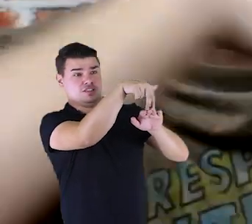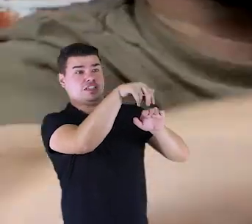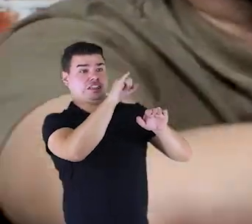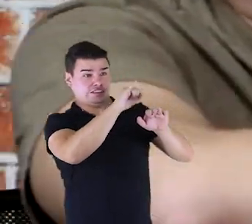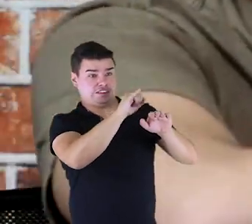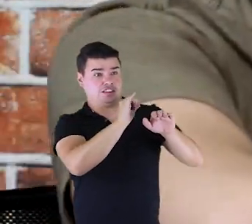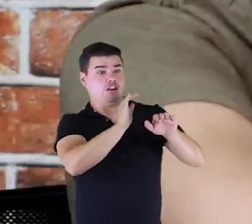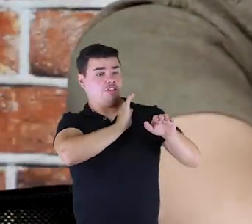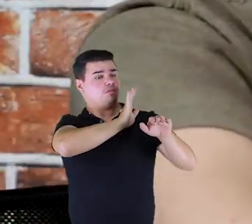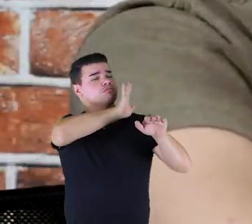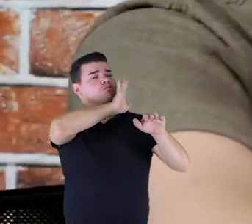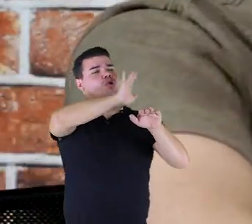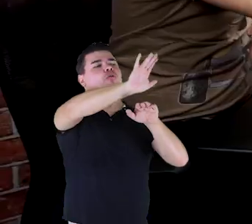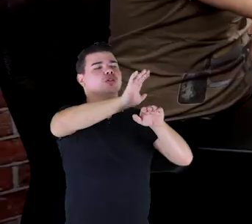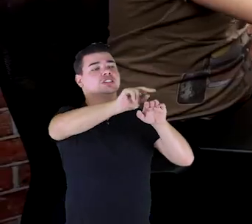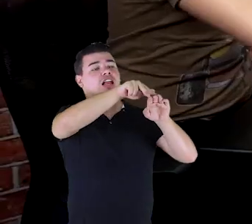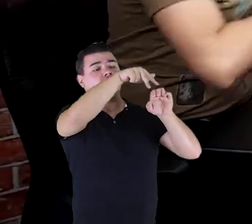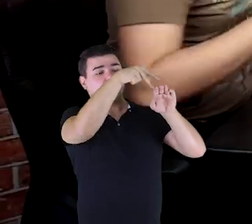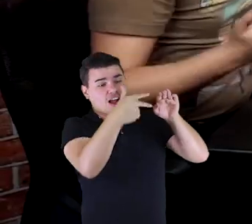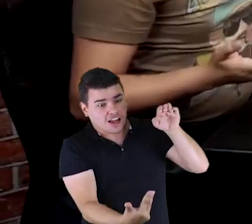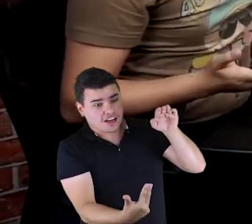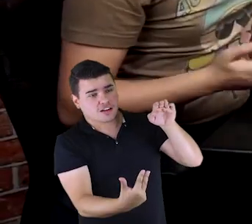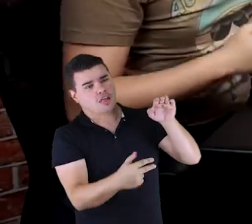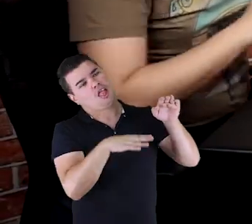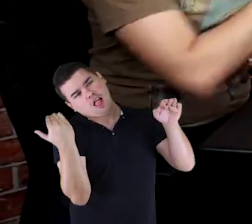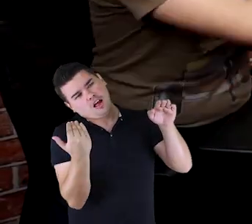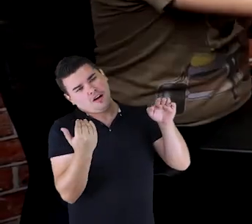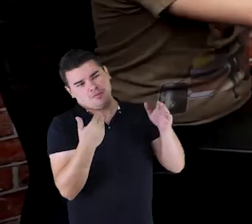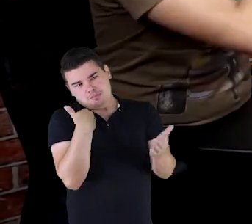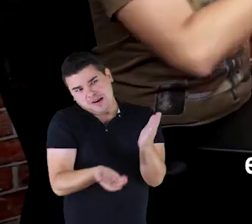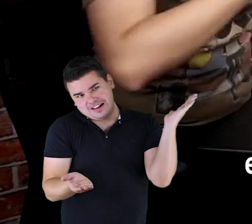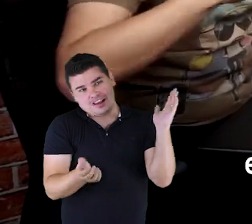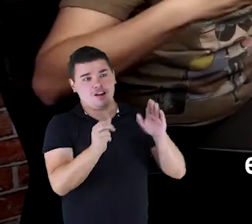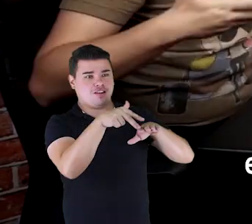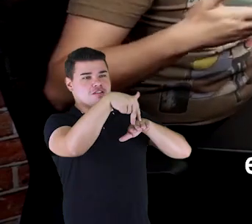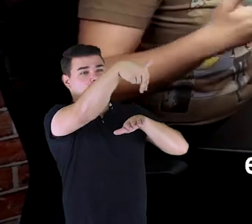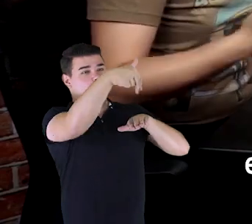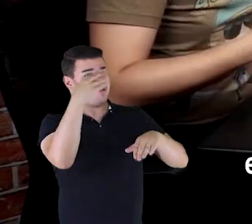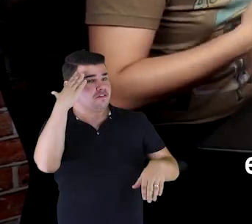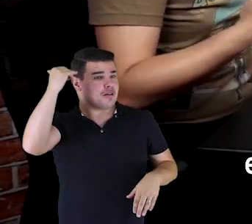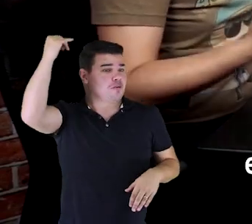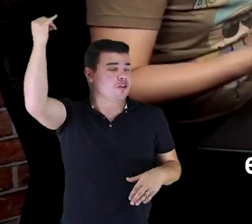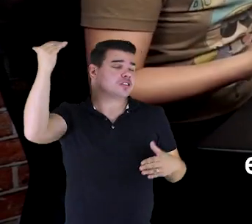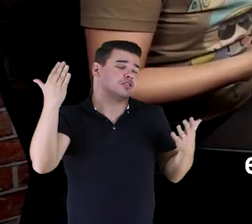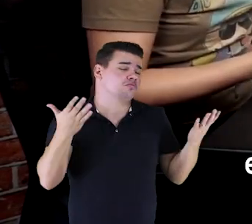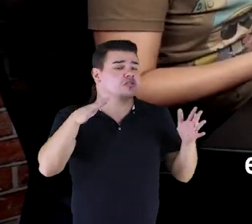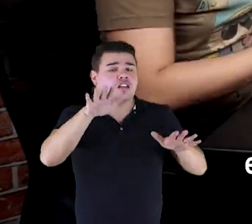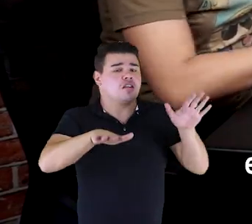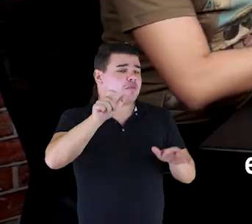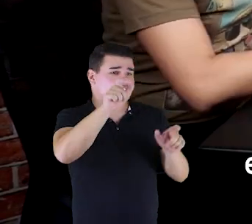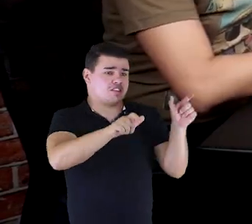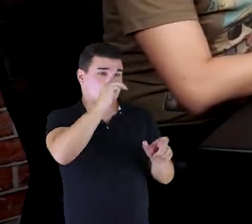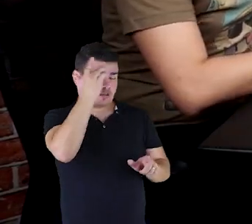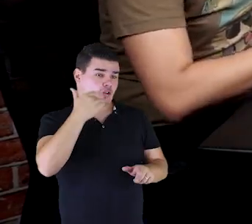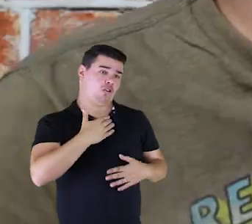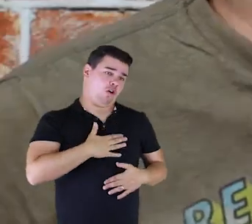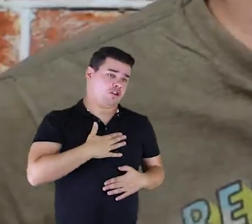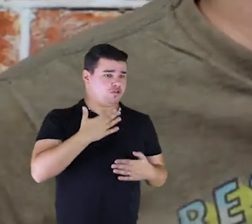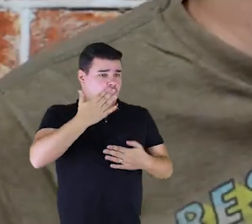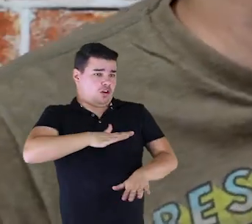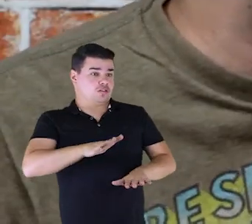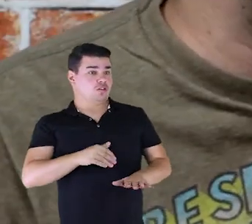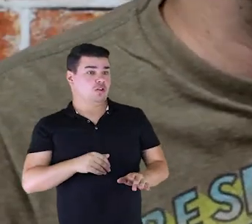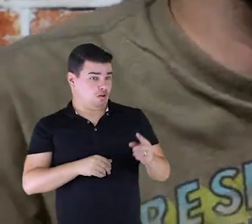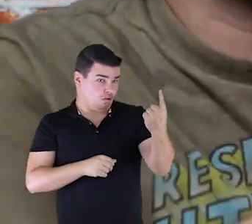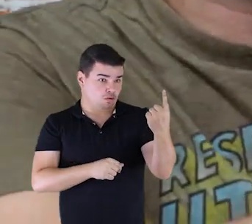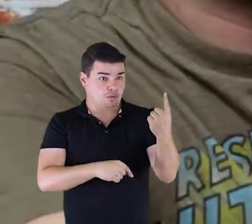ou se ela vai cair de cabeça e quebrar o pescoço. Entendi. Aí depende da pessoa. Tem gente que se dá bem e tem gente que acaba levando muito bem assim, o negócio. Vou dar um